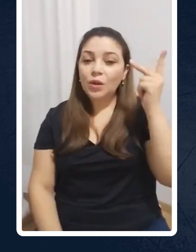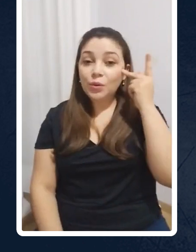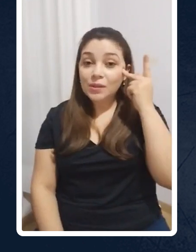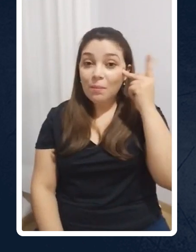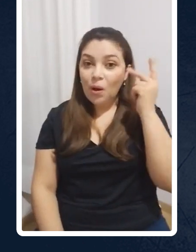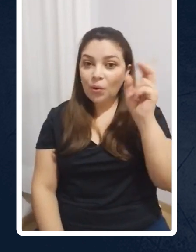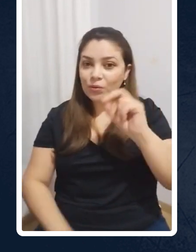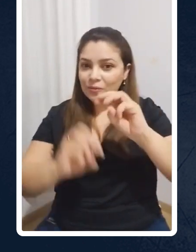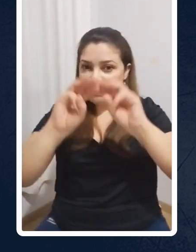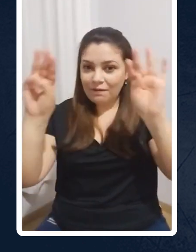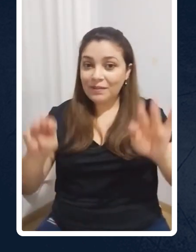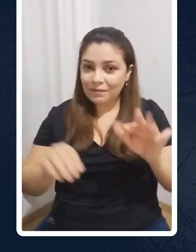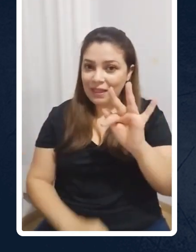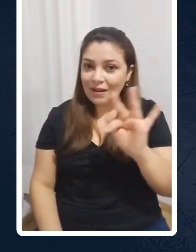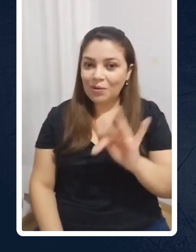preconceitos